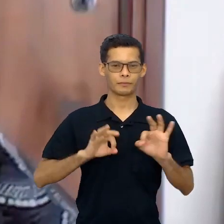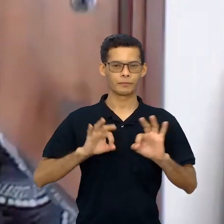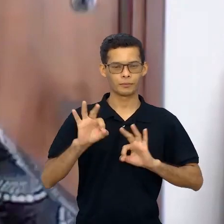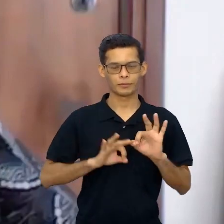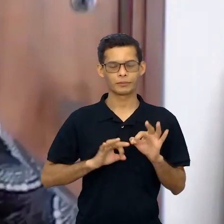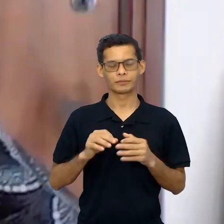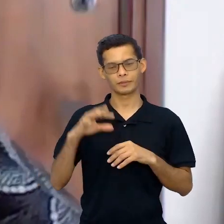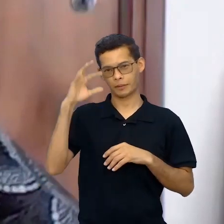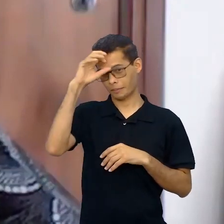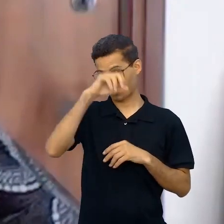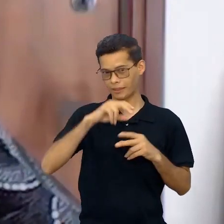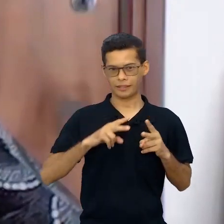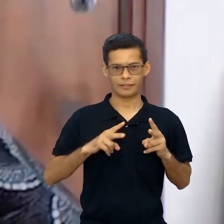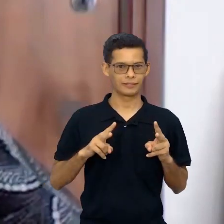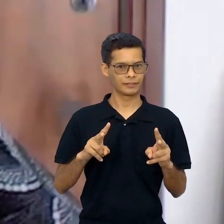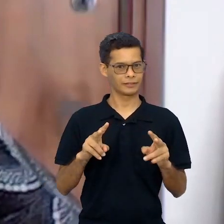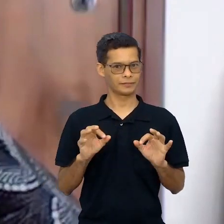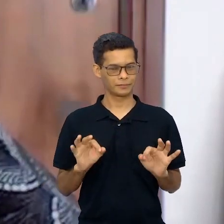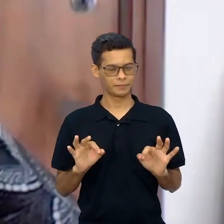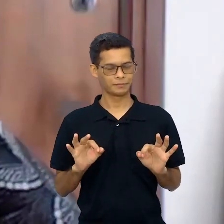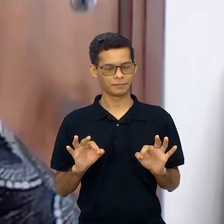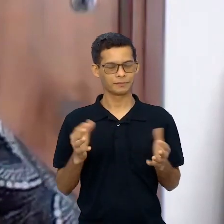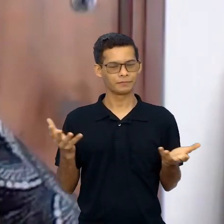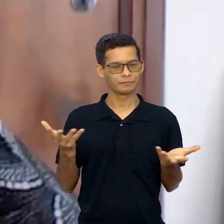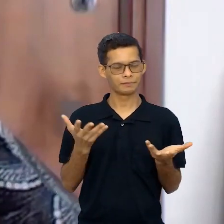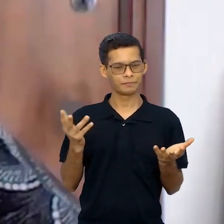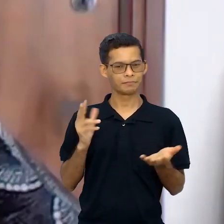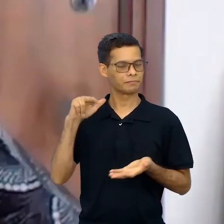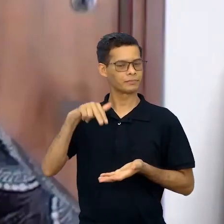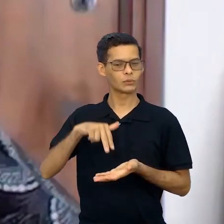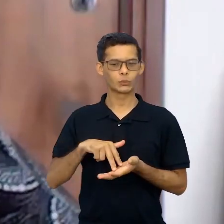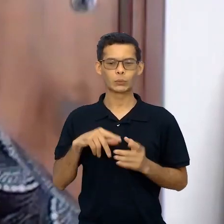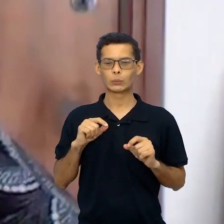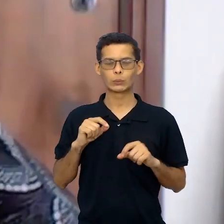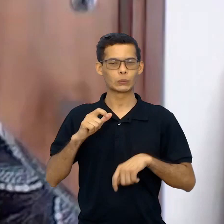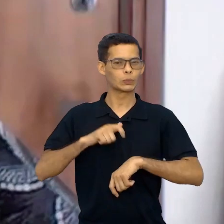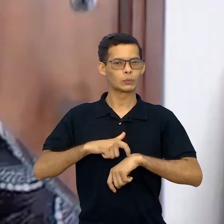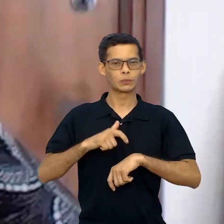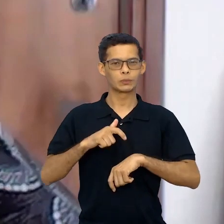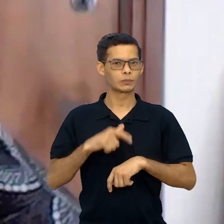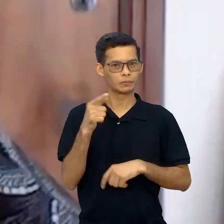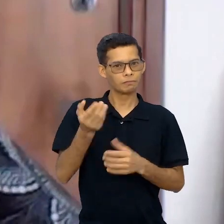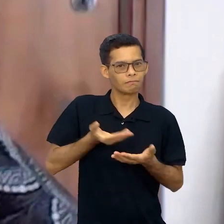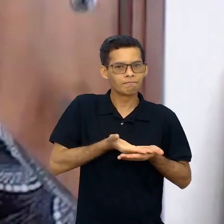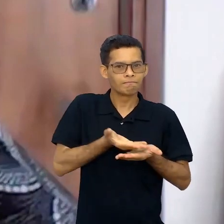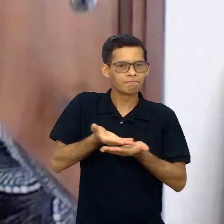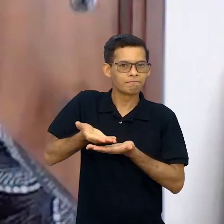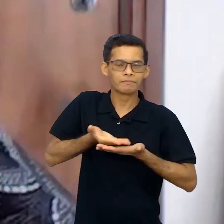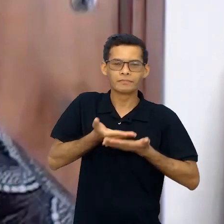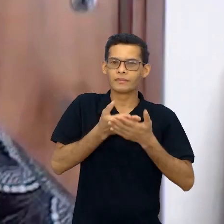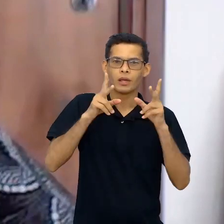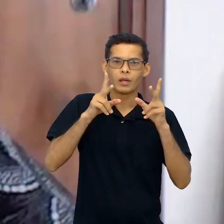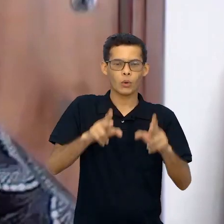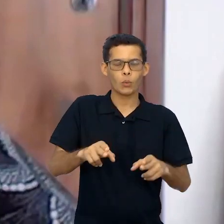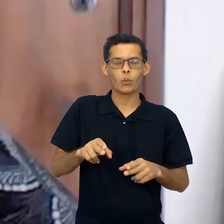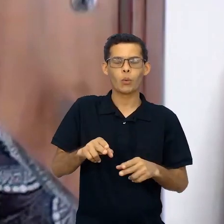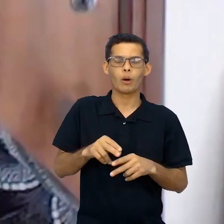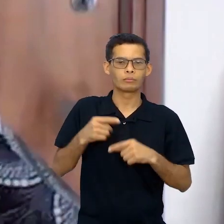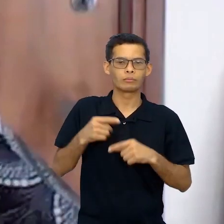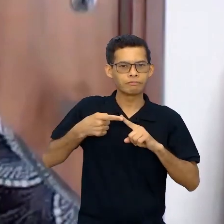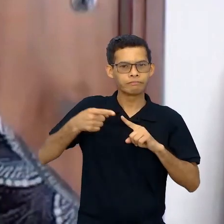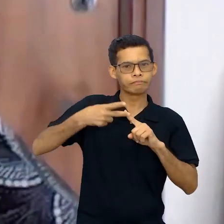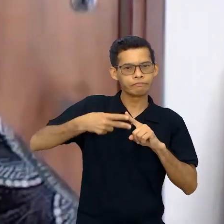Aprofundamento do Aprender Sempre. Estamos aqui nesse momento de estudos, né, como fazemos todas as semanas,